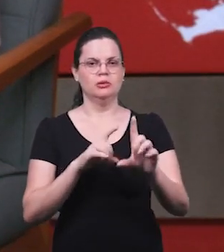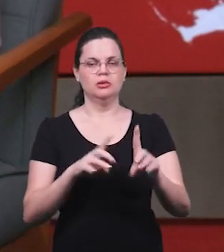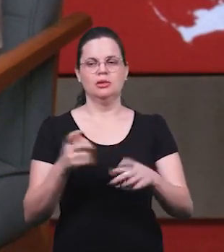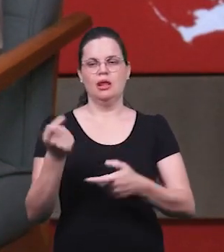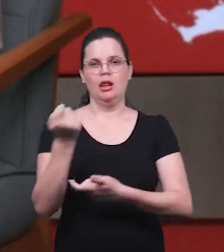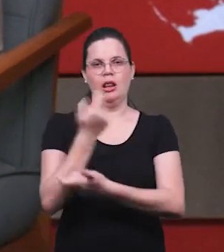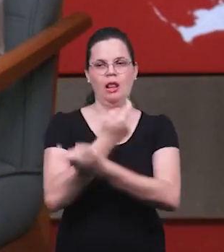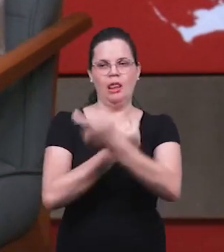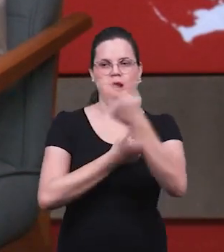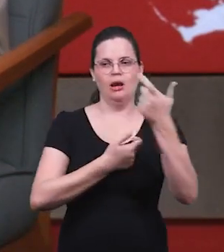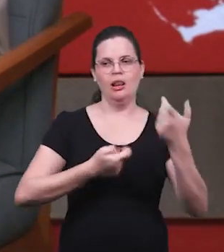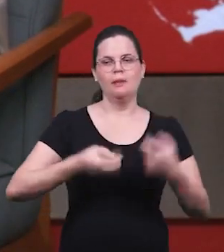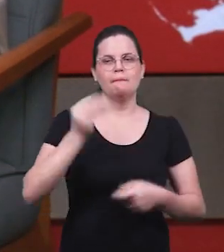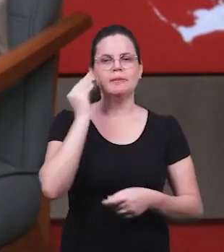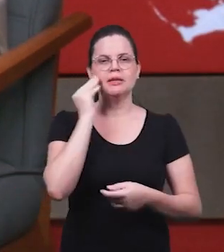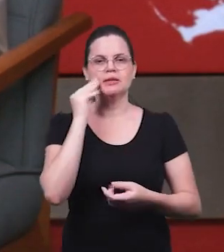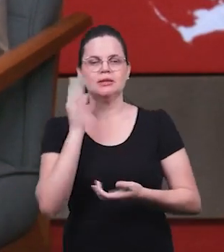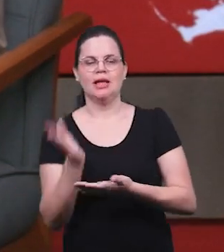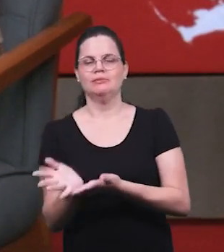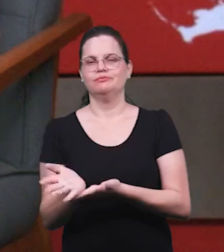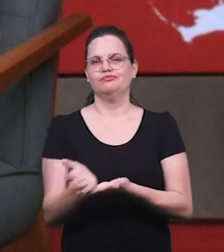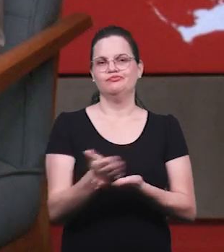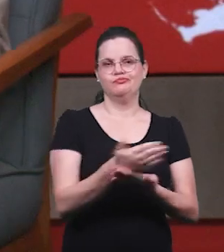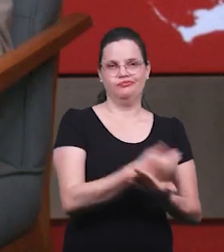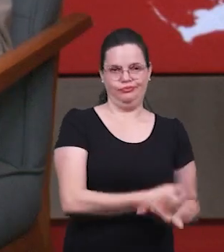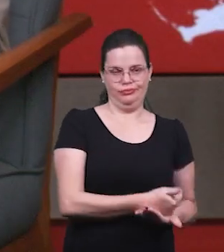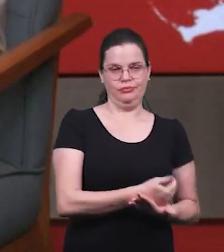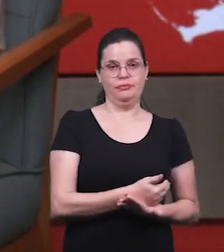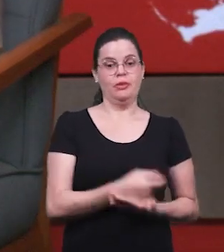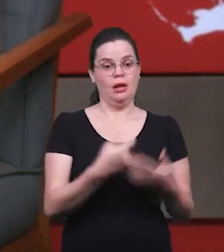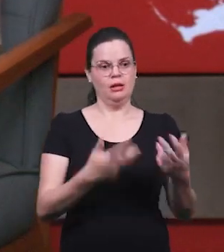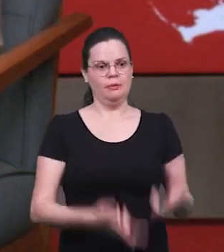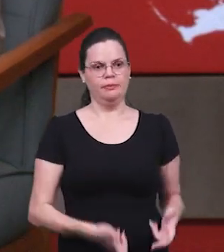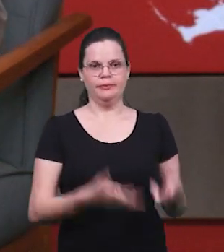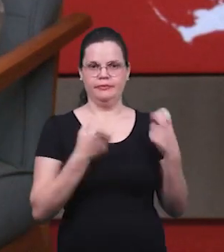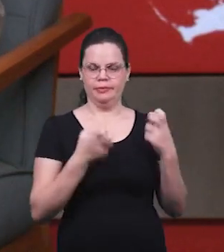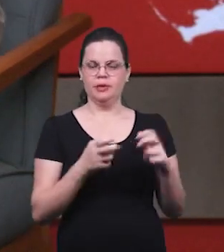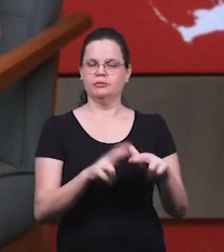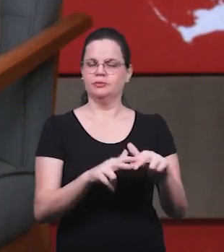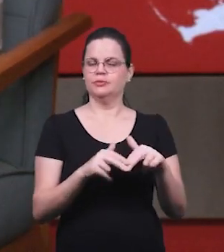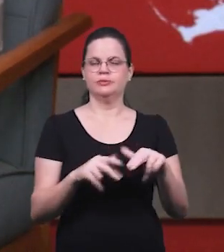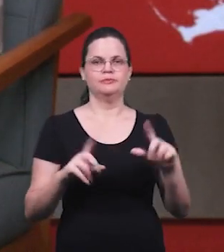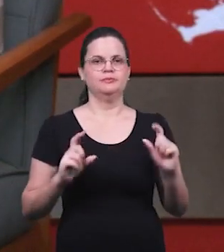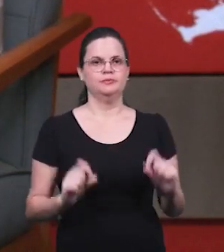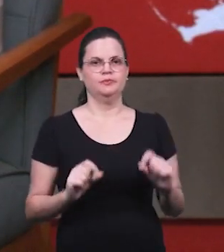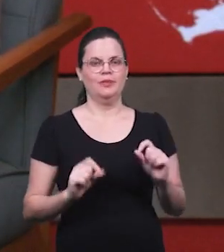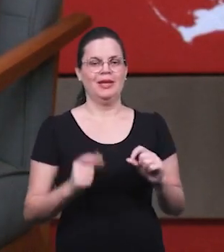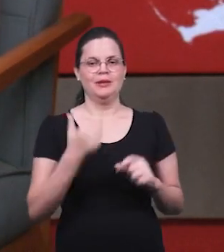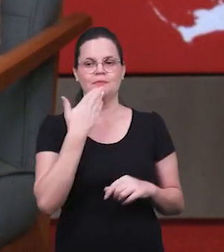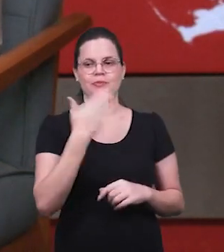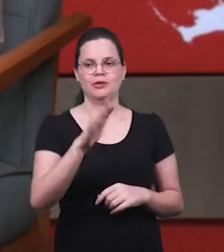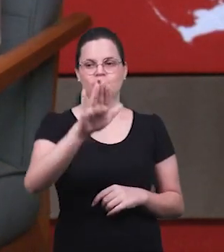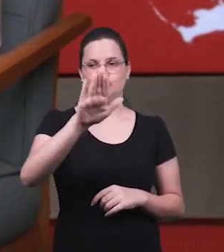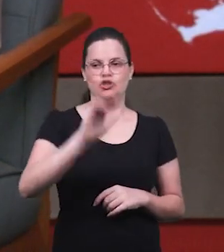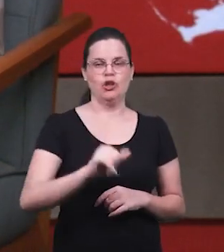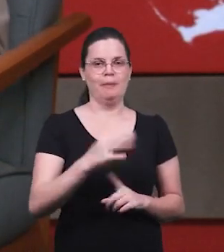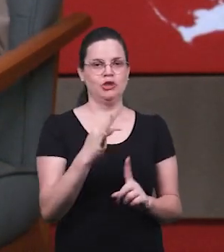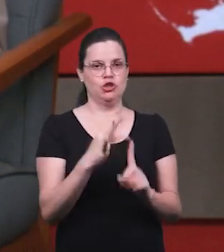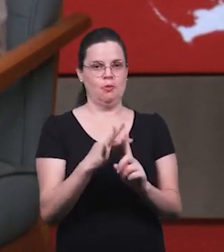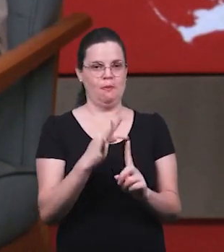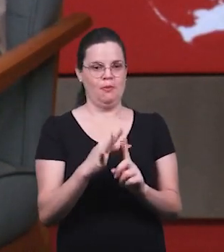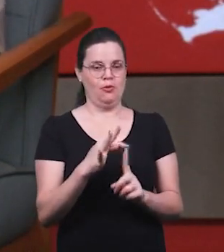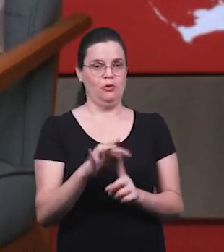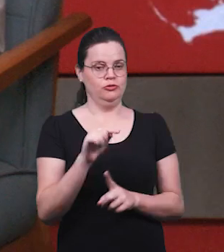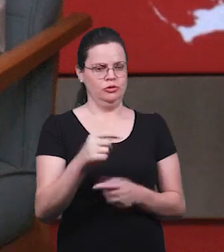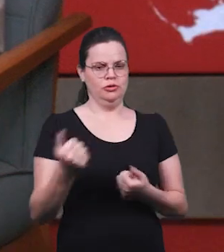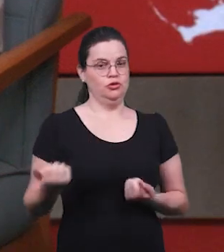desvios que podiam acontecer. Ele já percebe isso, por isso ele deixa Timóteo, que era